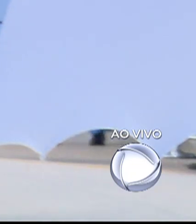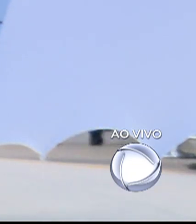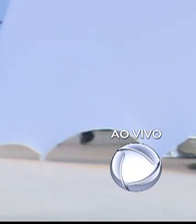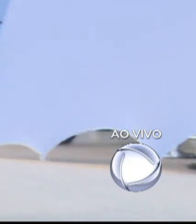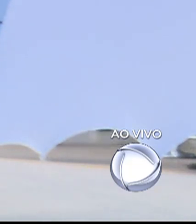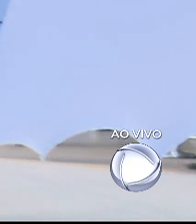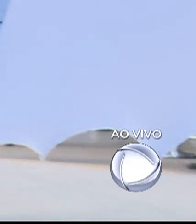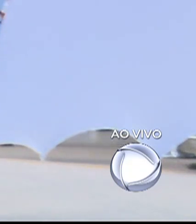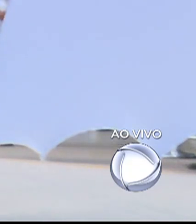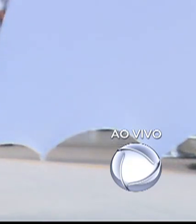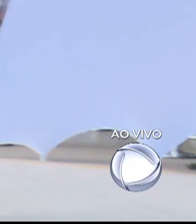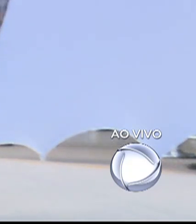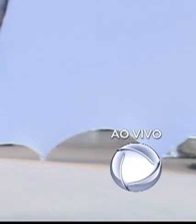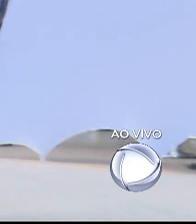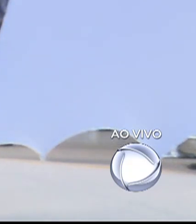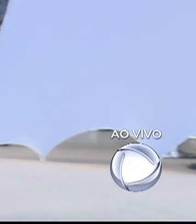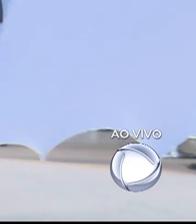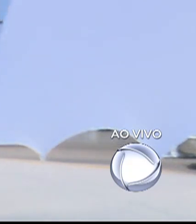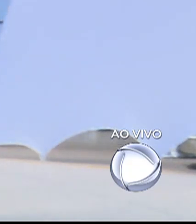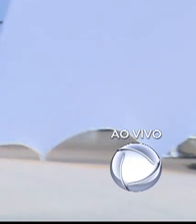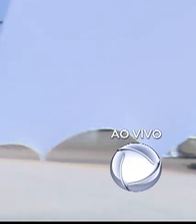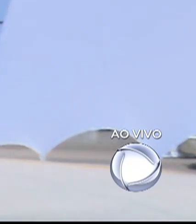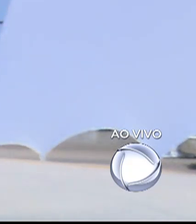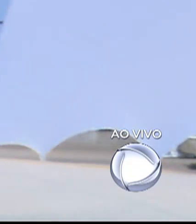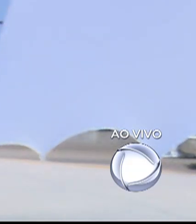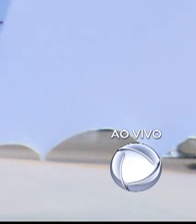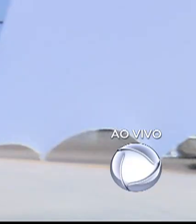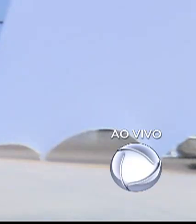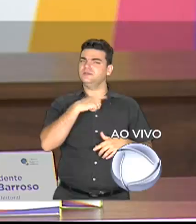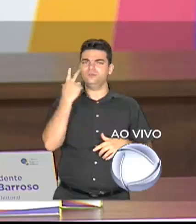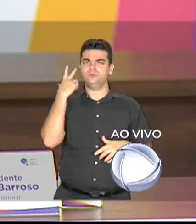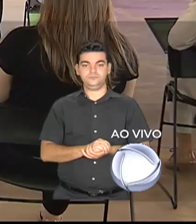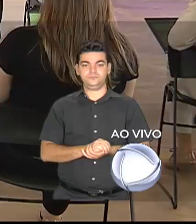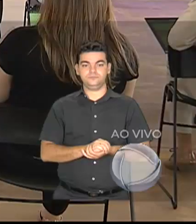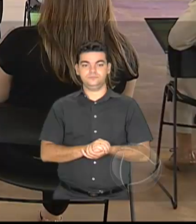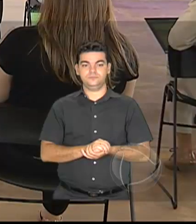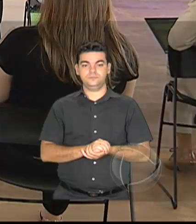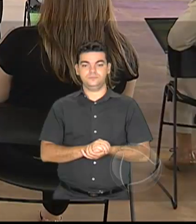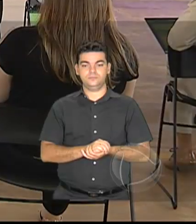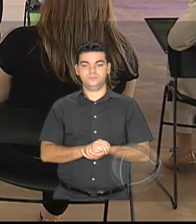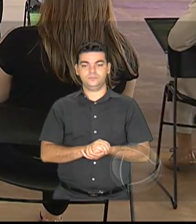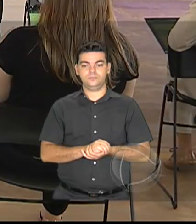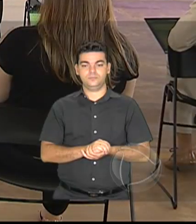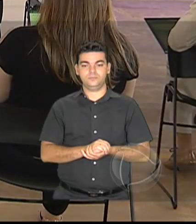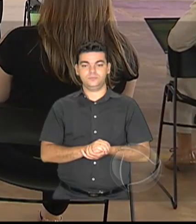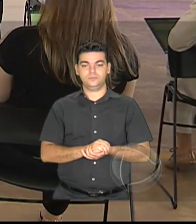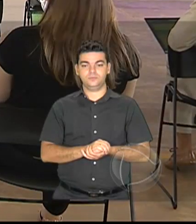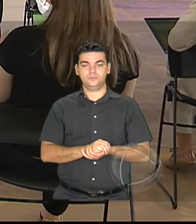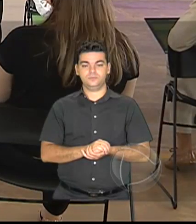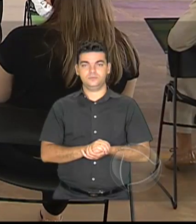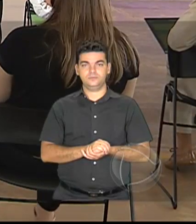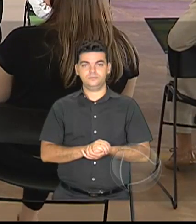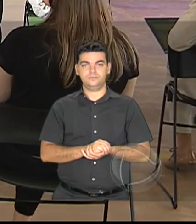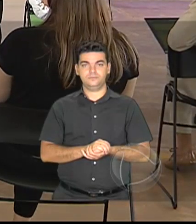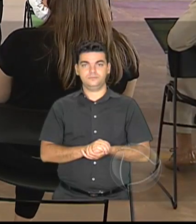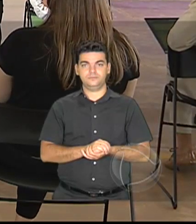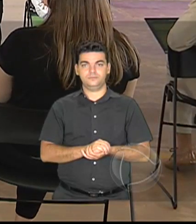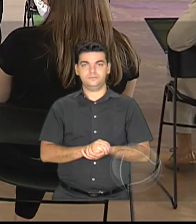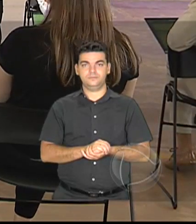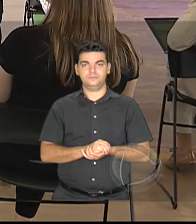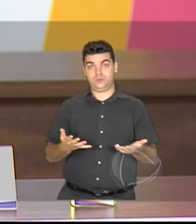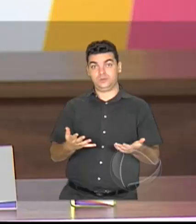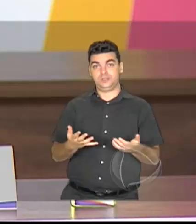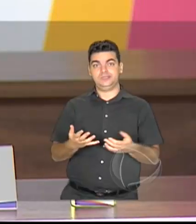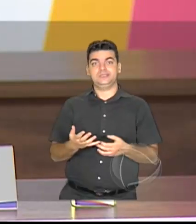mas não surtiu nenhum efeito e nenhum dado também foi vazado. Barroso também disse que tem a expectativa de que não